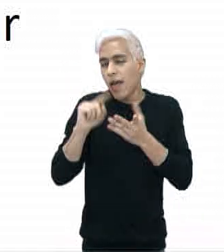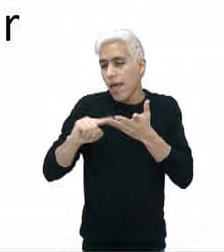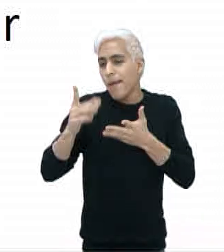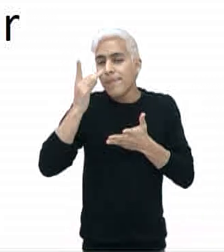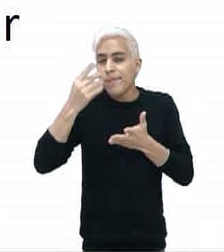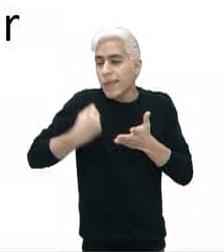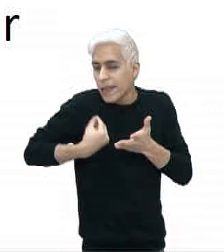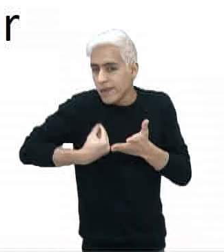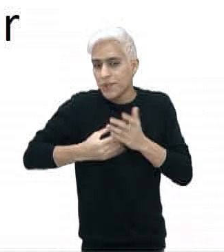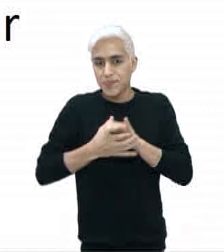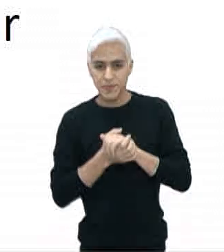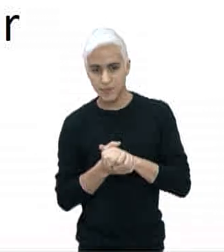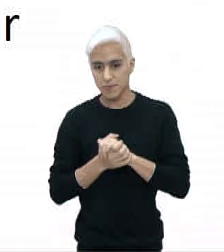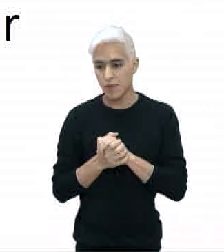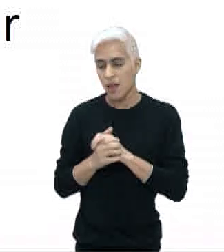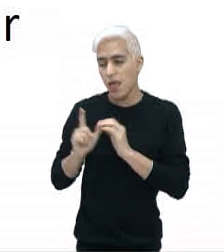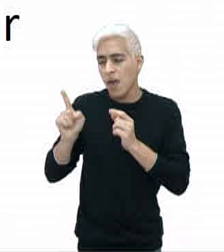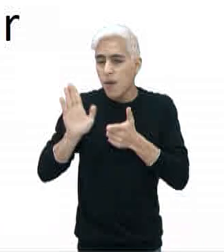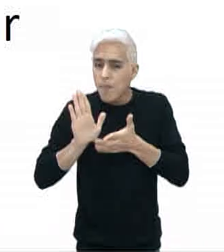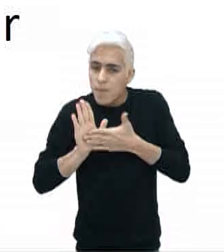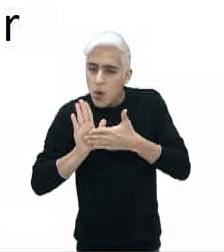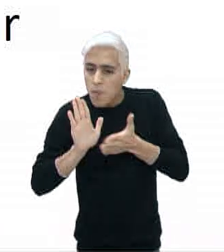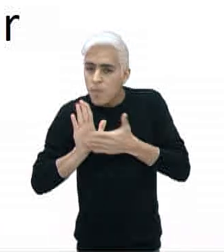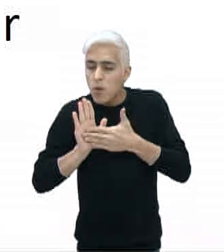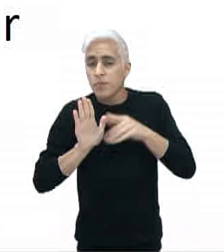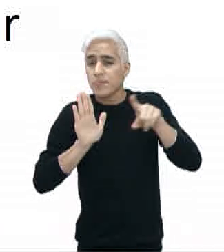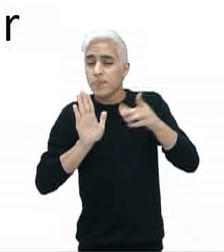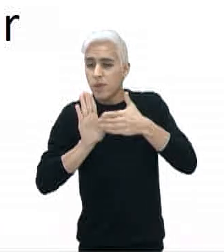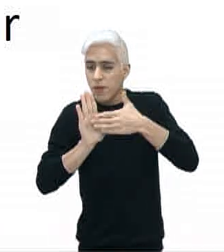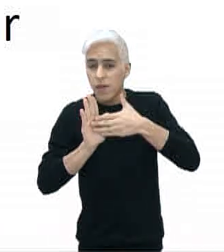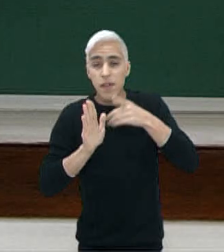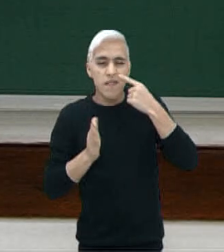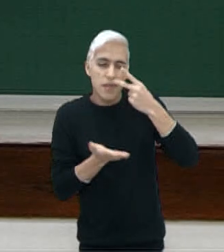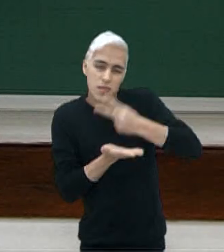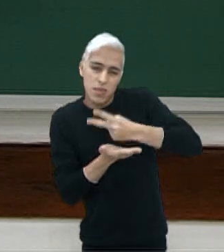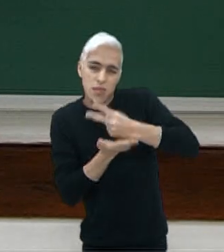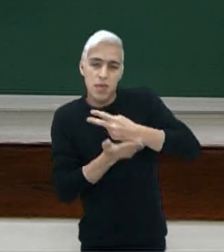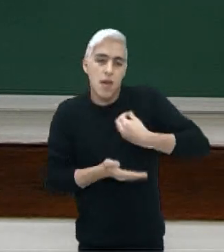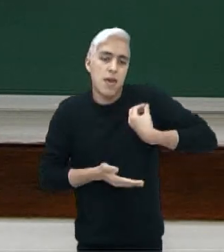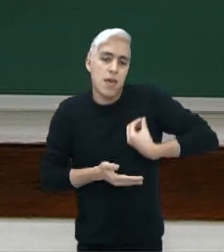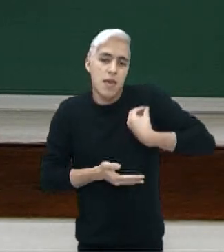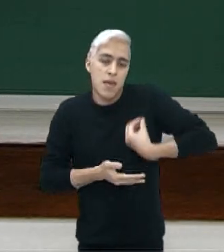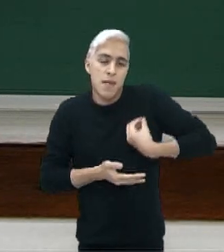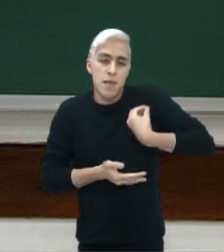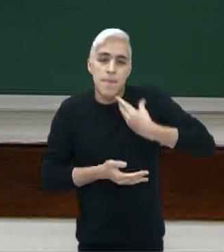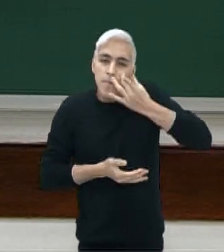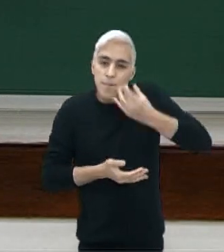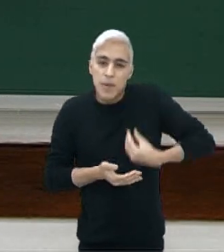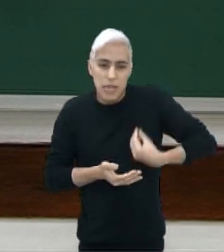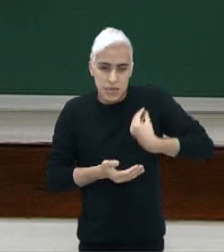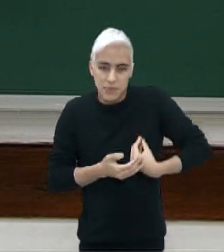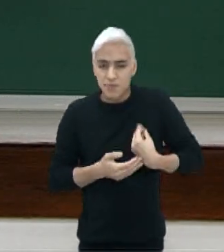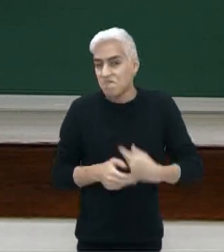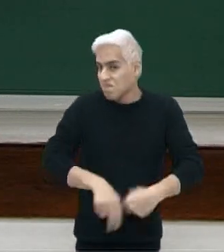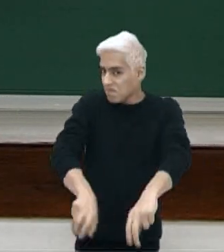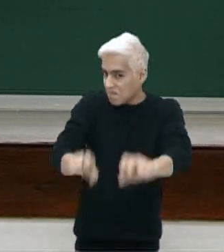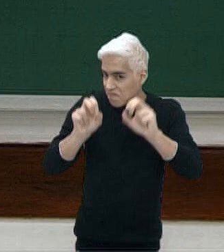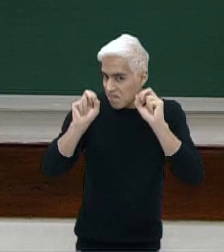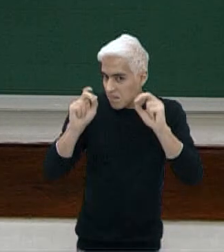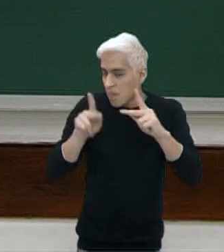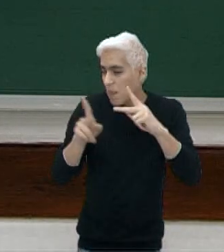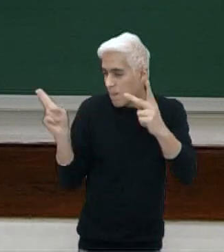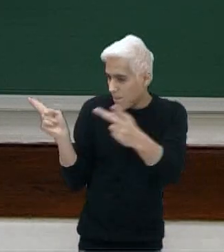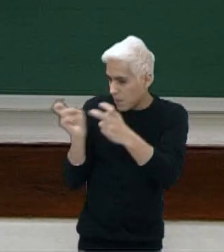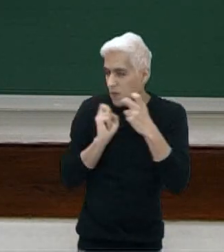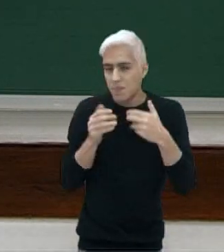que valorize e propõe-se. Veja que está mantendo um presente ali, tá certo? Ok, então a gente observou